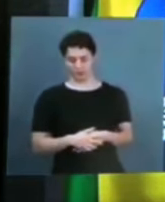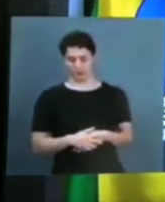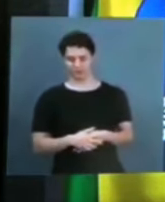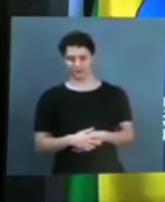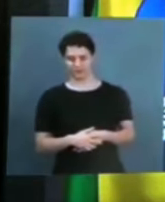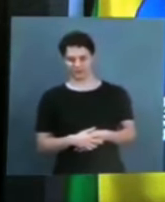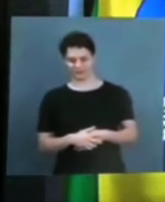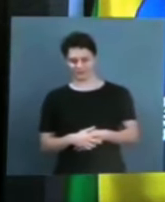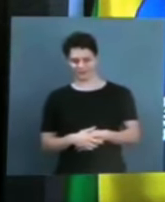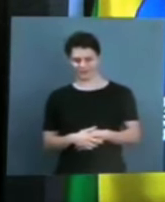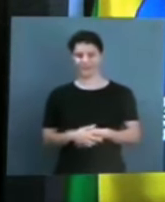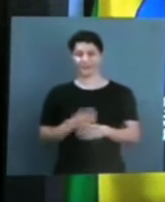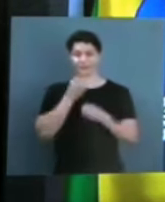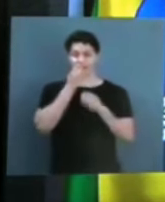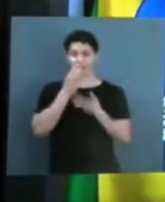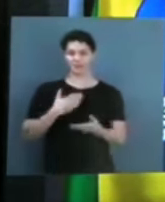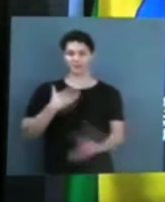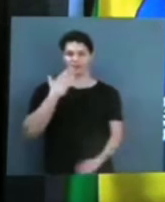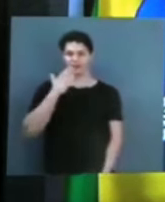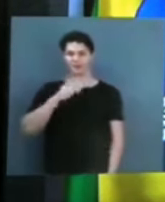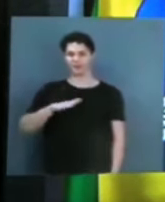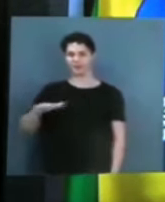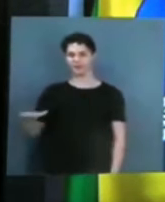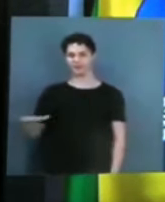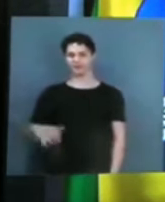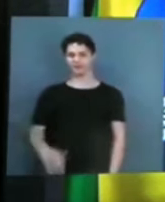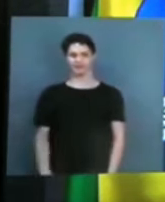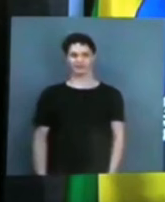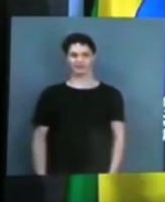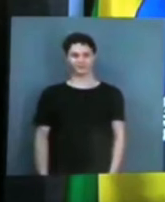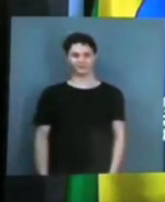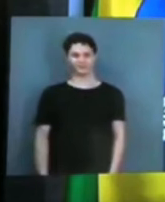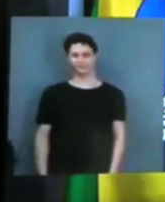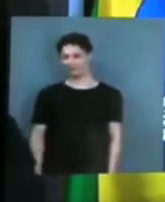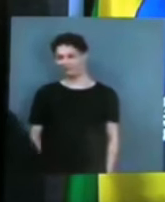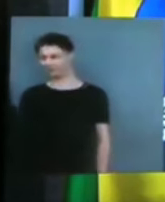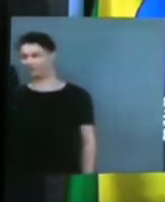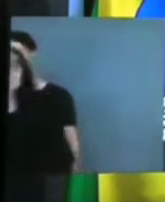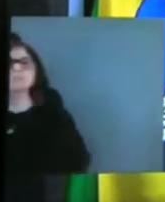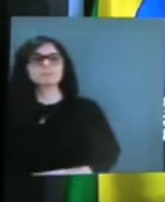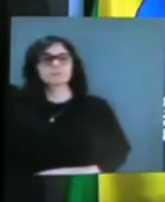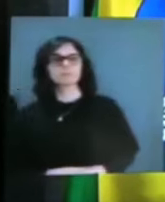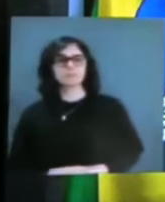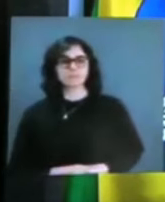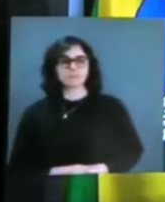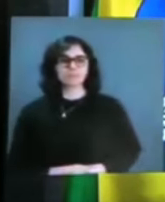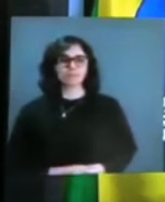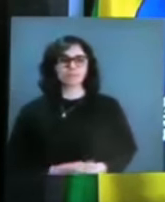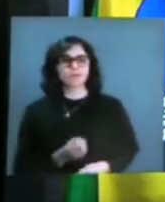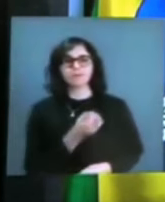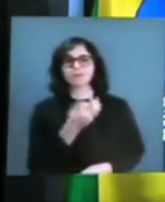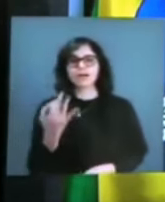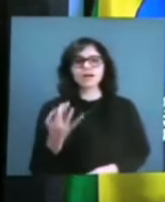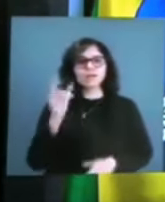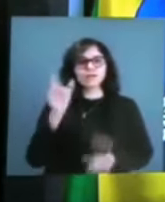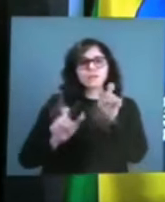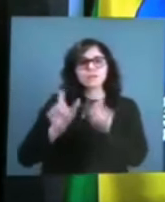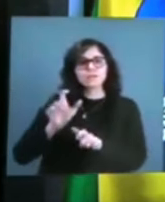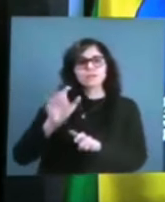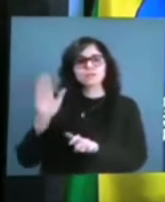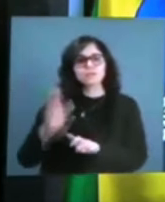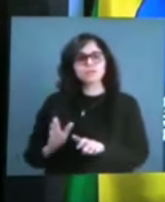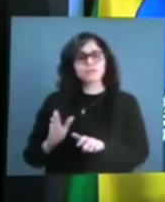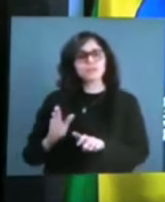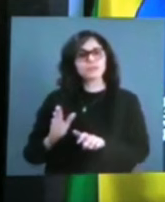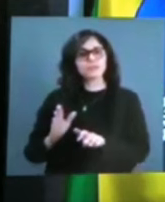Esse é o desabafo de uma criança que está orando, como muitos brasileiros, e a gente pede isso, que ore pelo ministro Alexandre